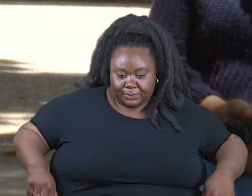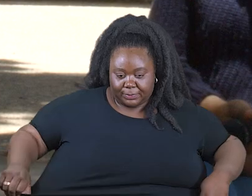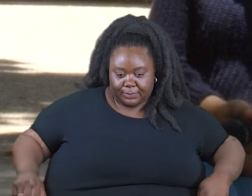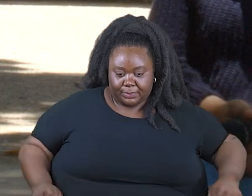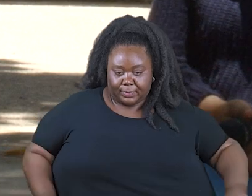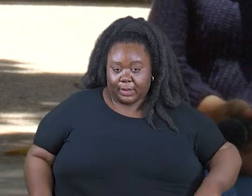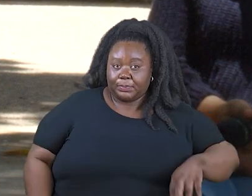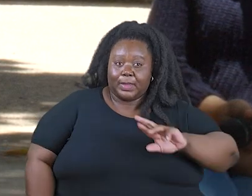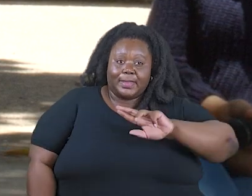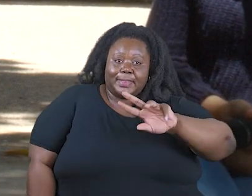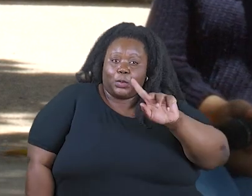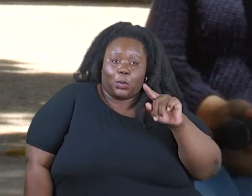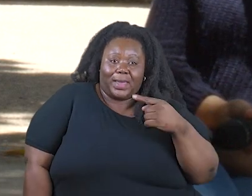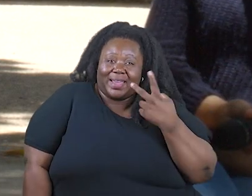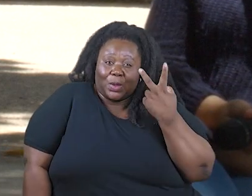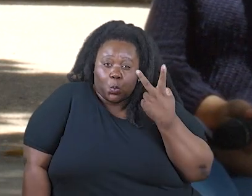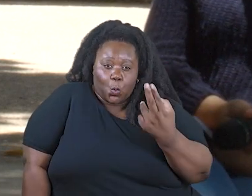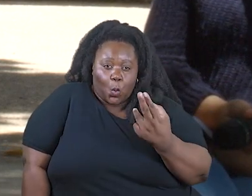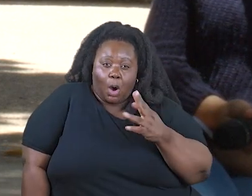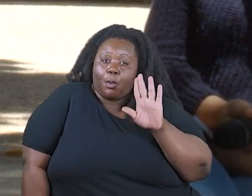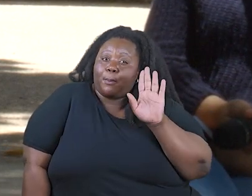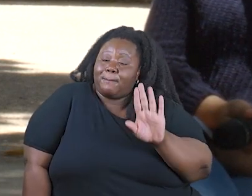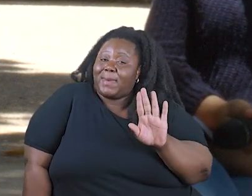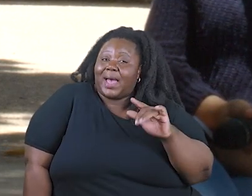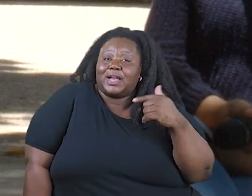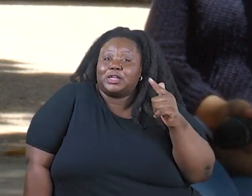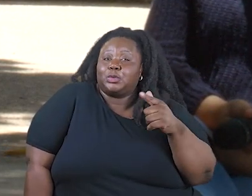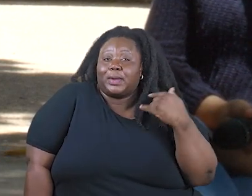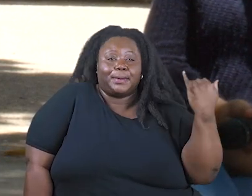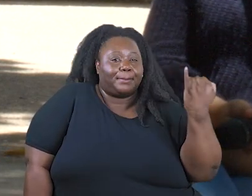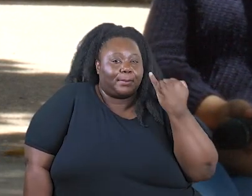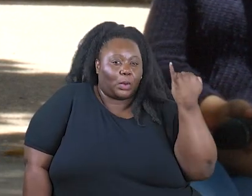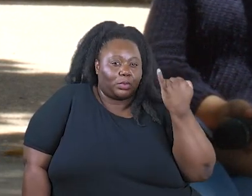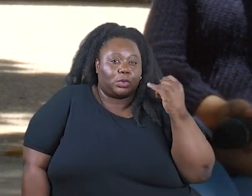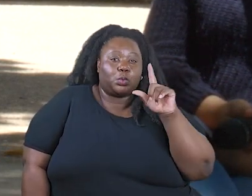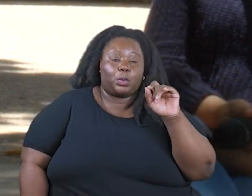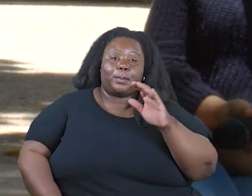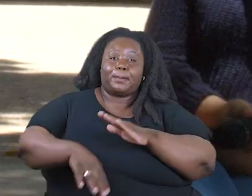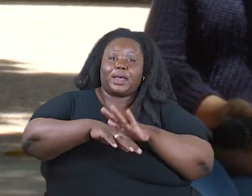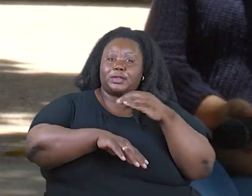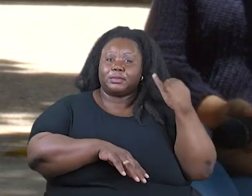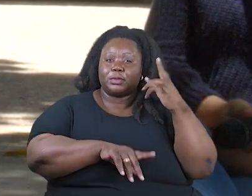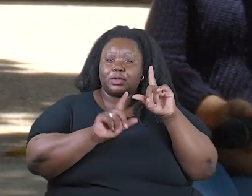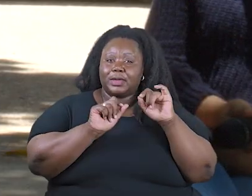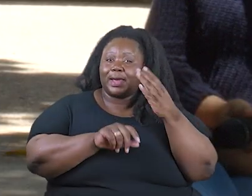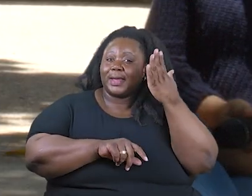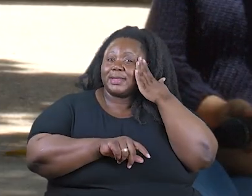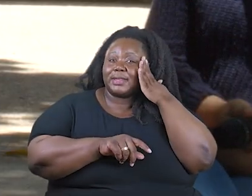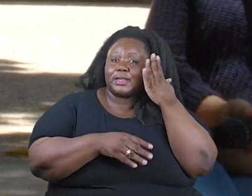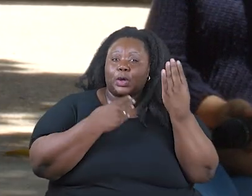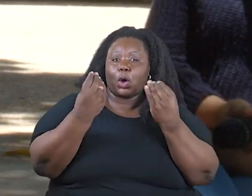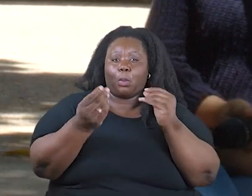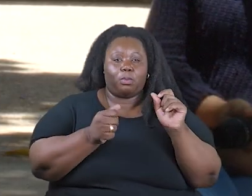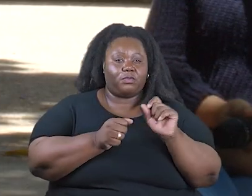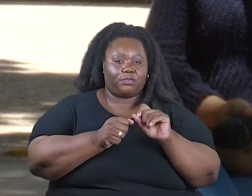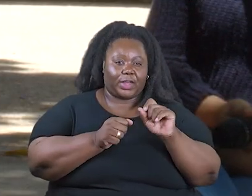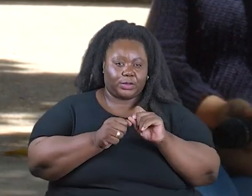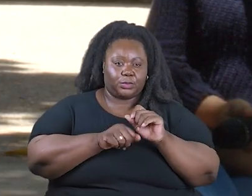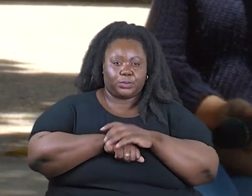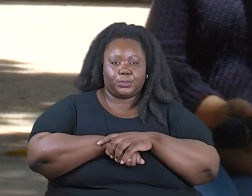Os exemplares não são idênticos, mas isso não é tão importante. O que é mais importante é entender como é que foi